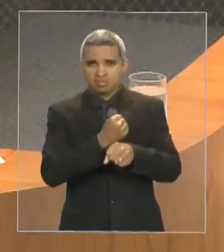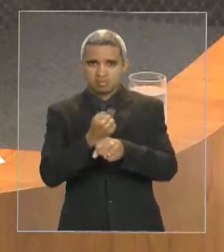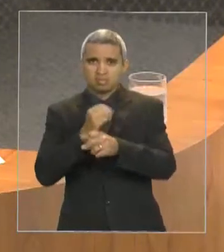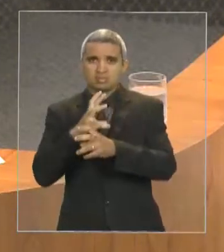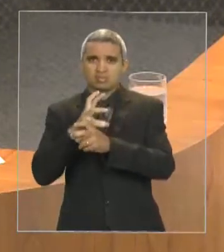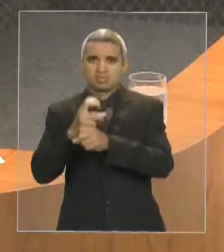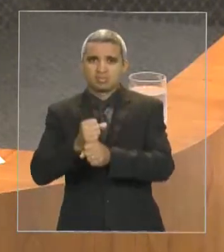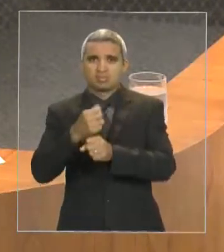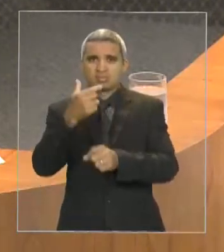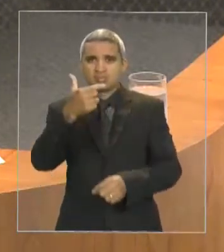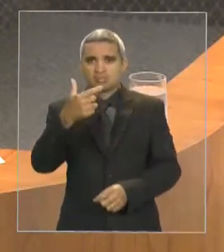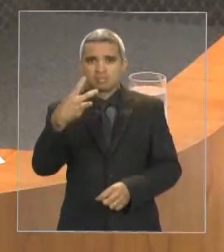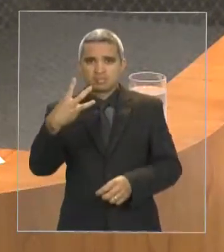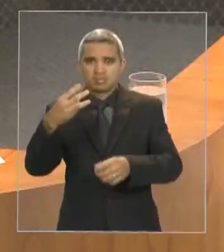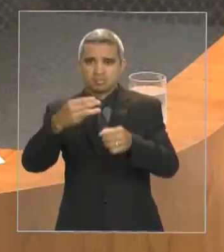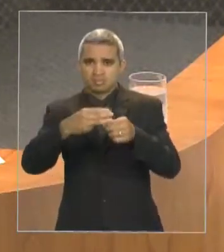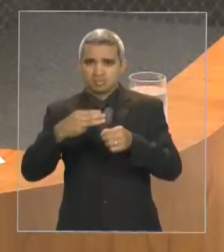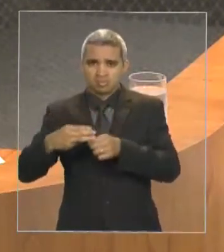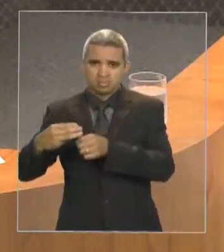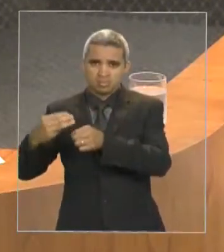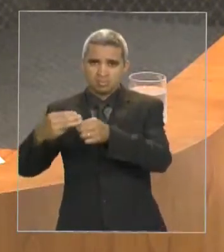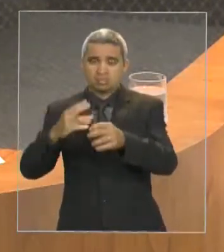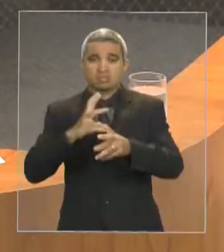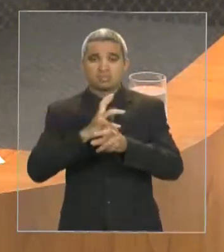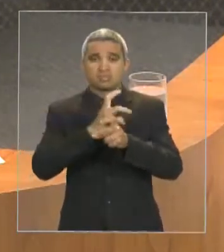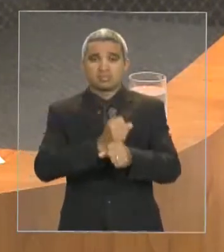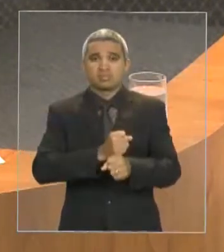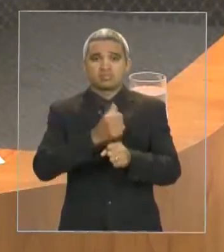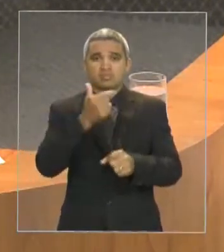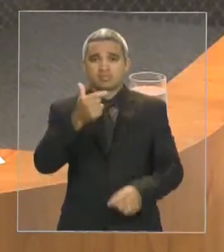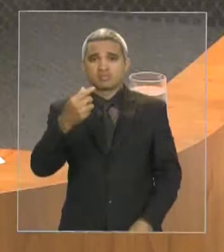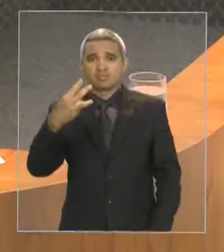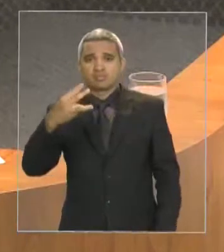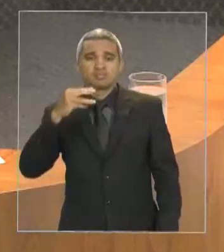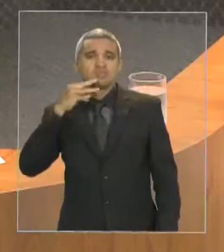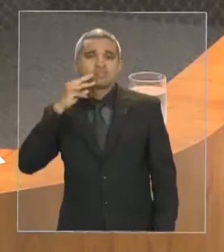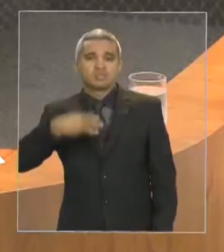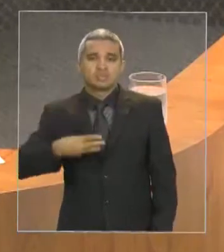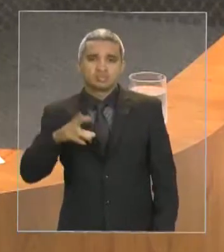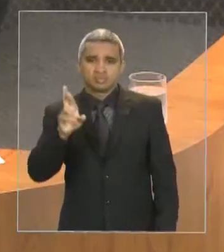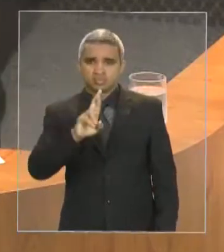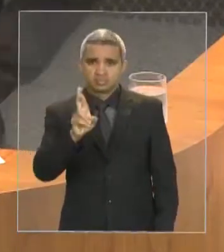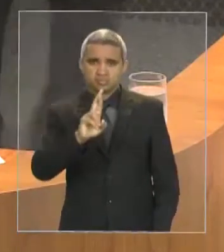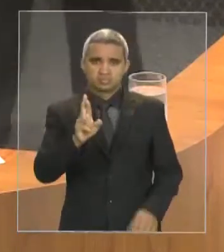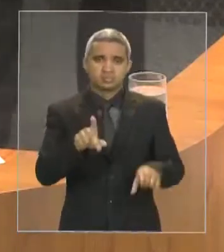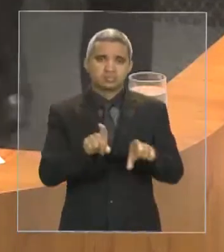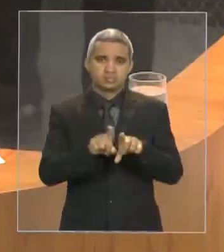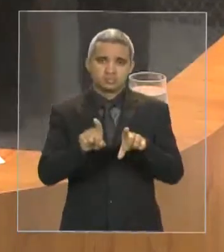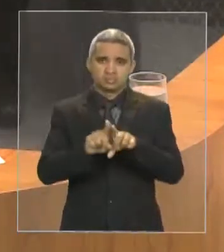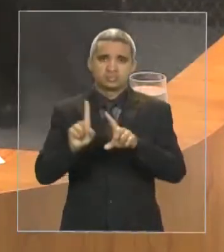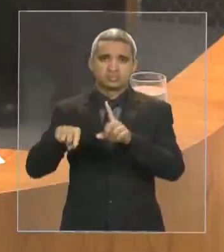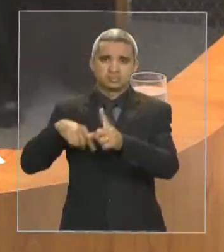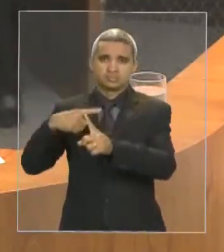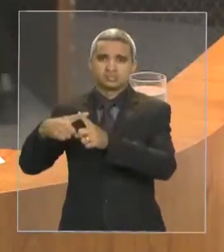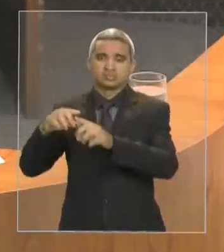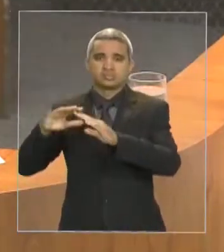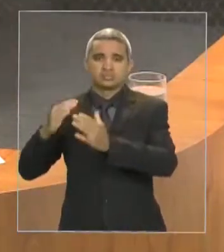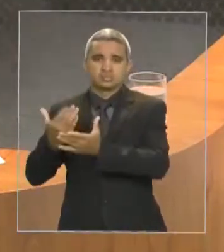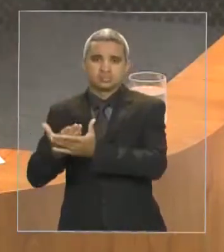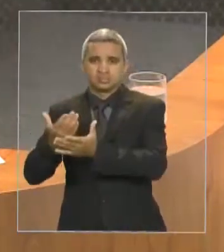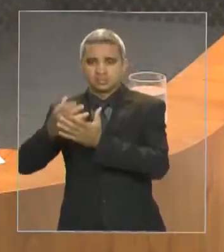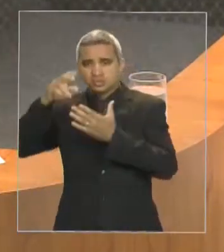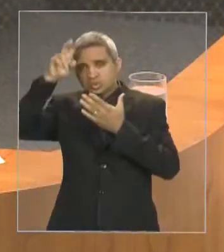investimento da ordem de 23 milhões de reais, incluindo aí também a construção de escolas indígenas, quilombolas